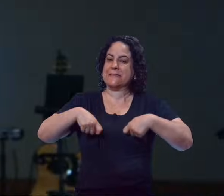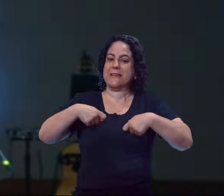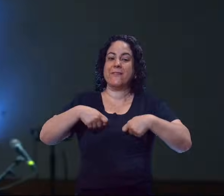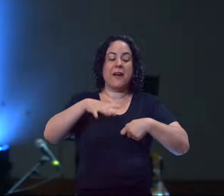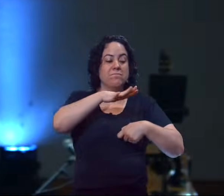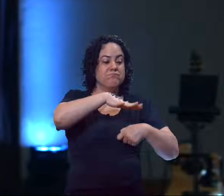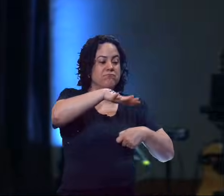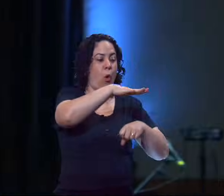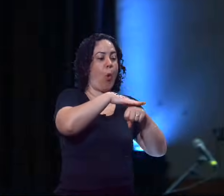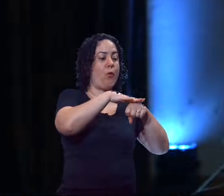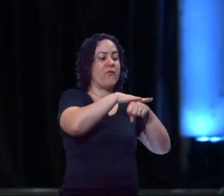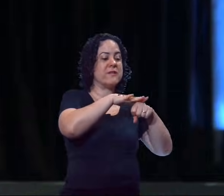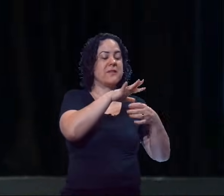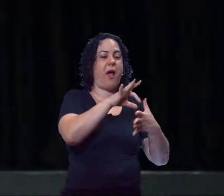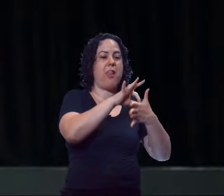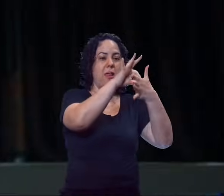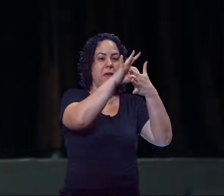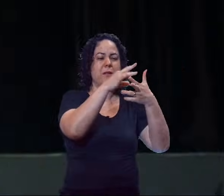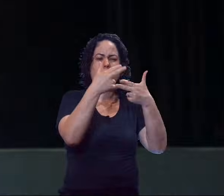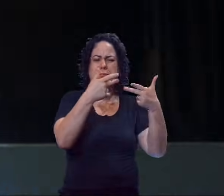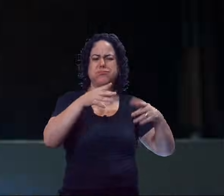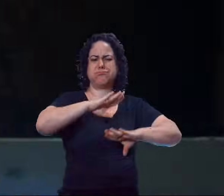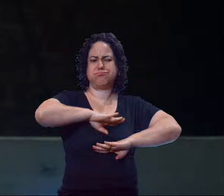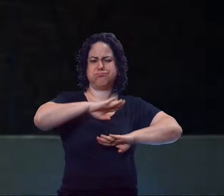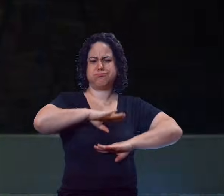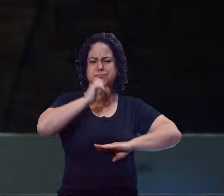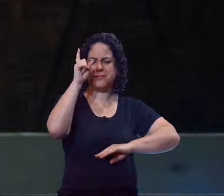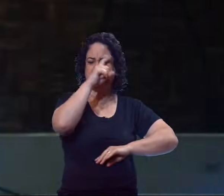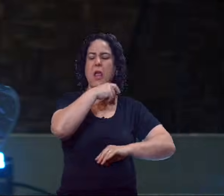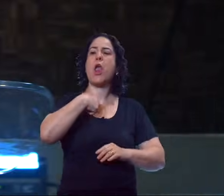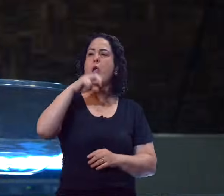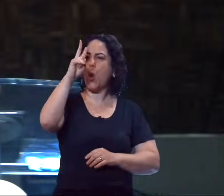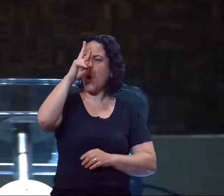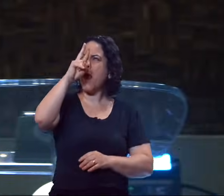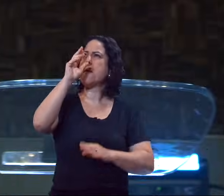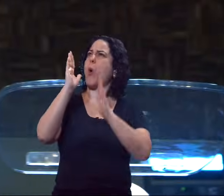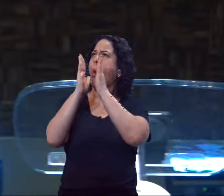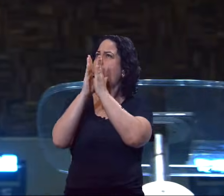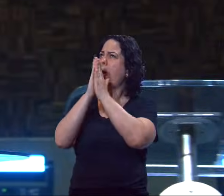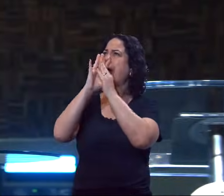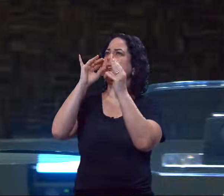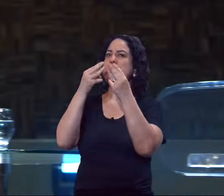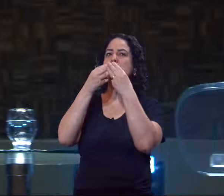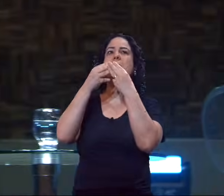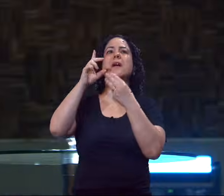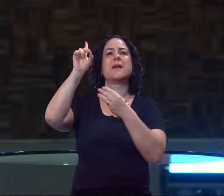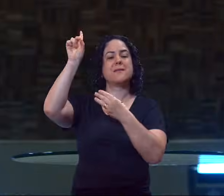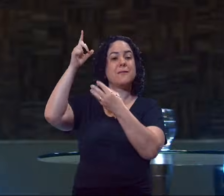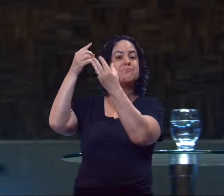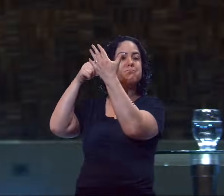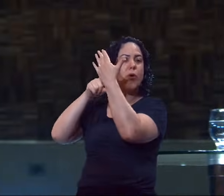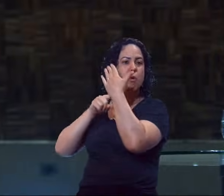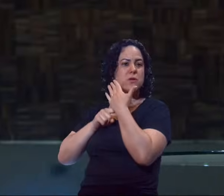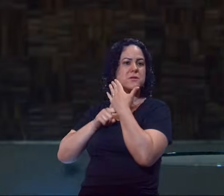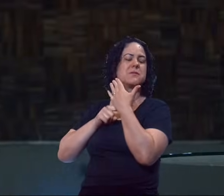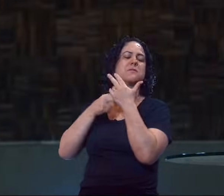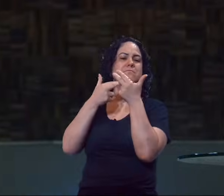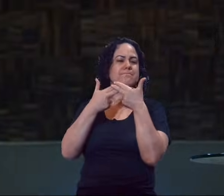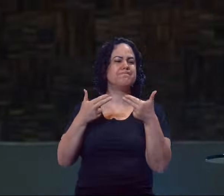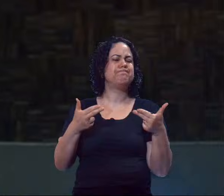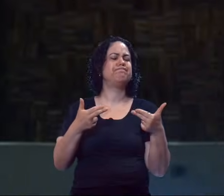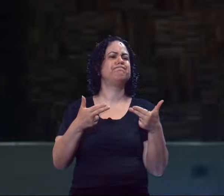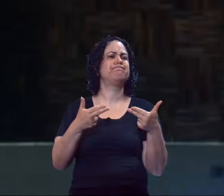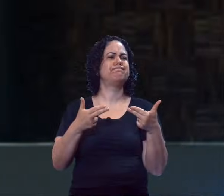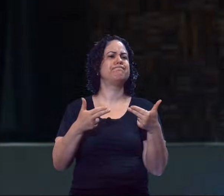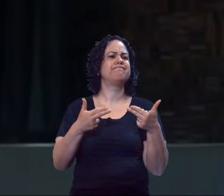líderes, algumas situações complicadas. Eu lembro de orar e jejuar, e Deus me dá revelações muito